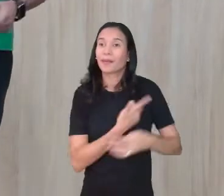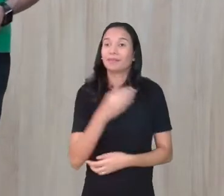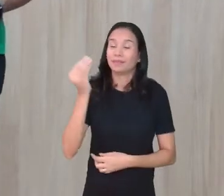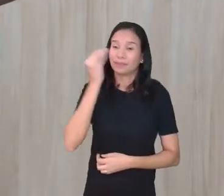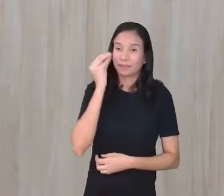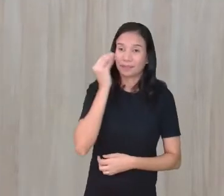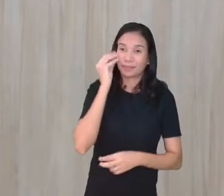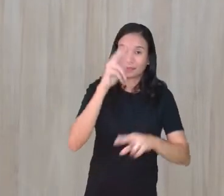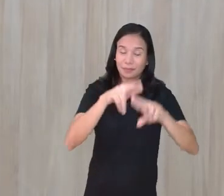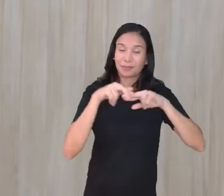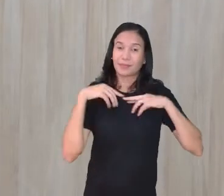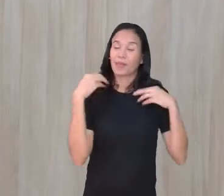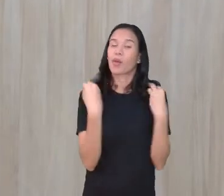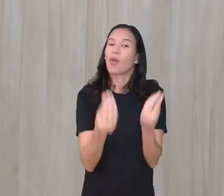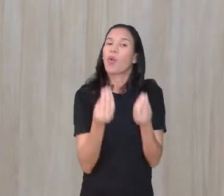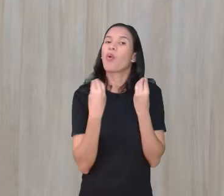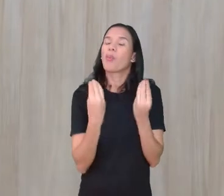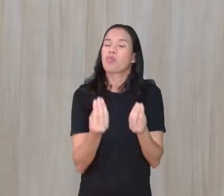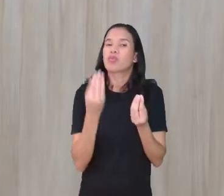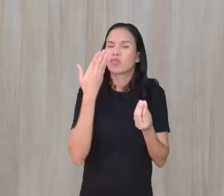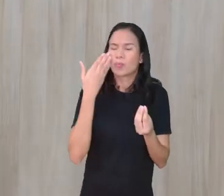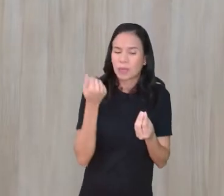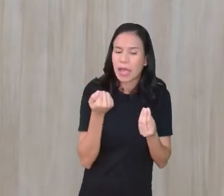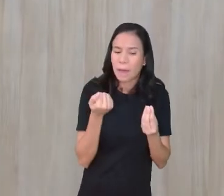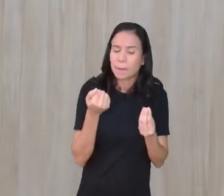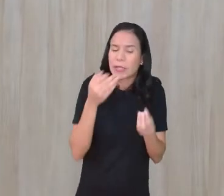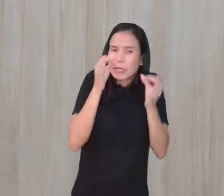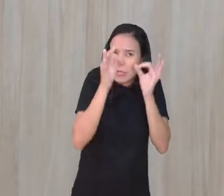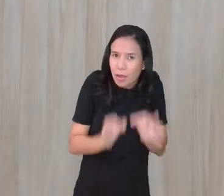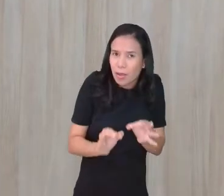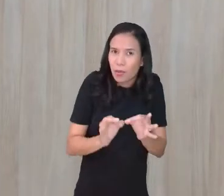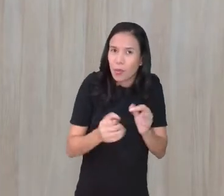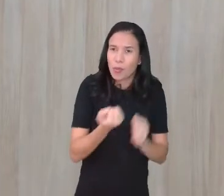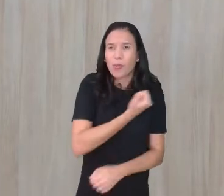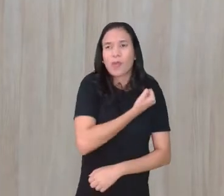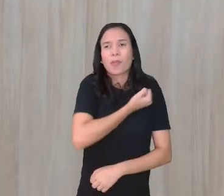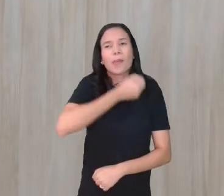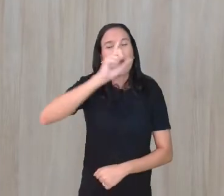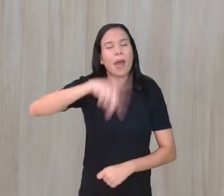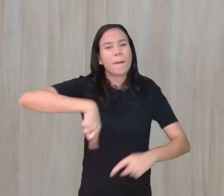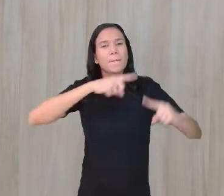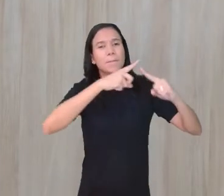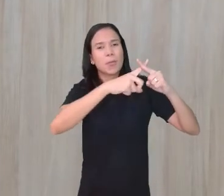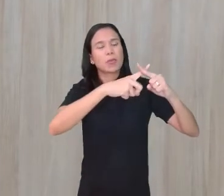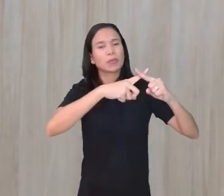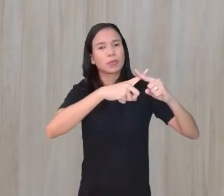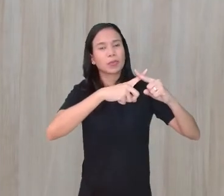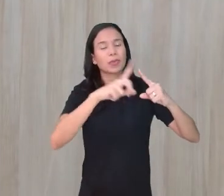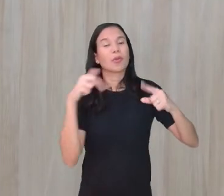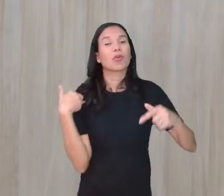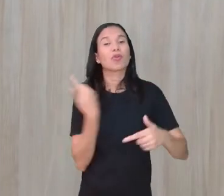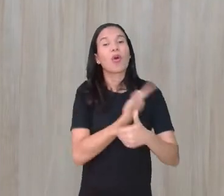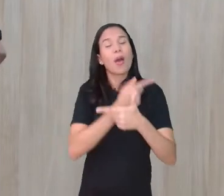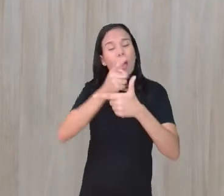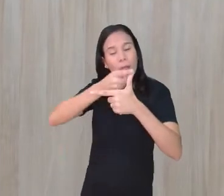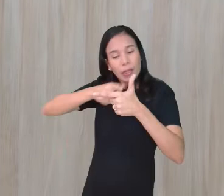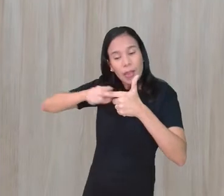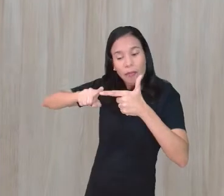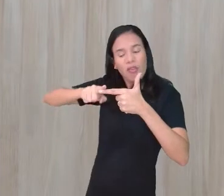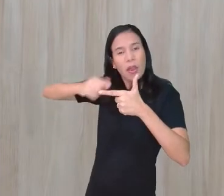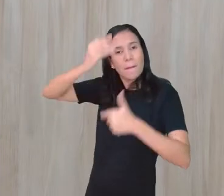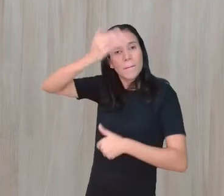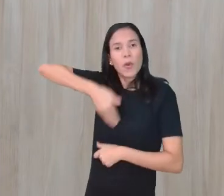para a gente saber se um número ele é múltiplo de outro número, aí é só a gente dividir esses